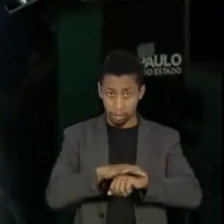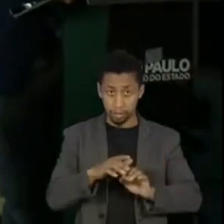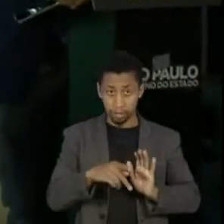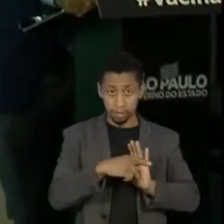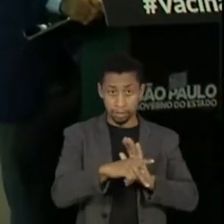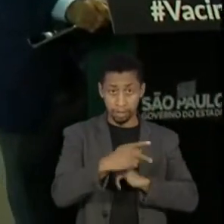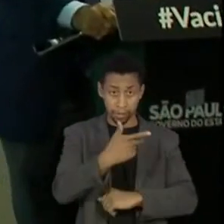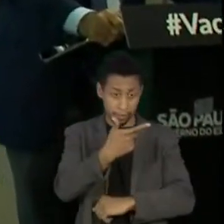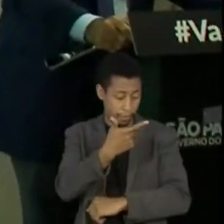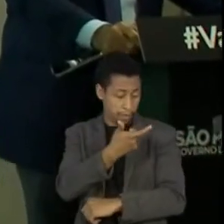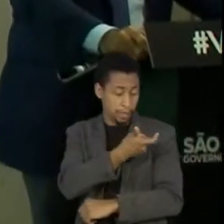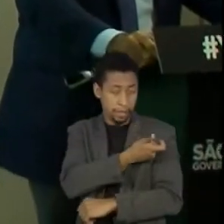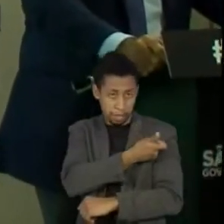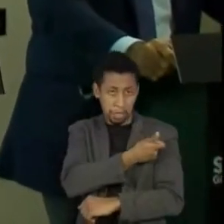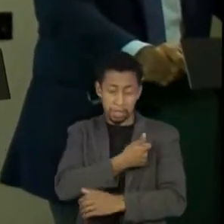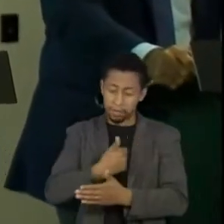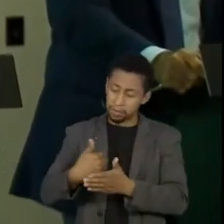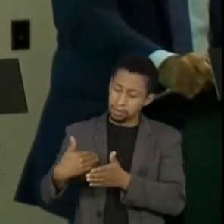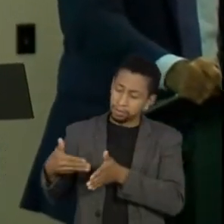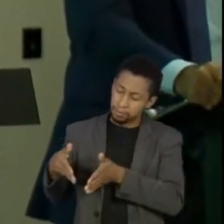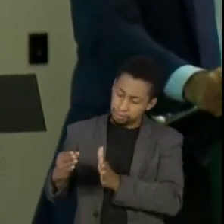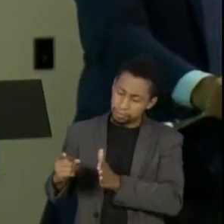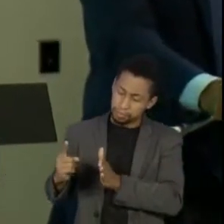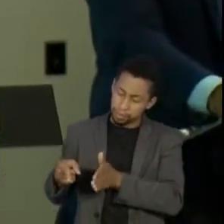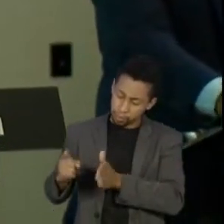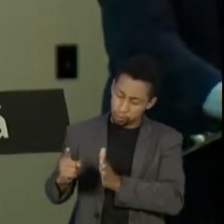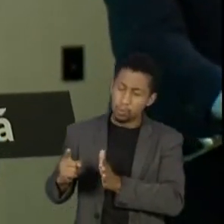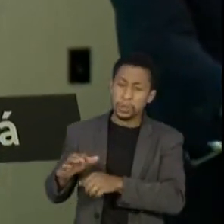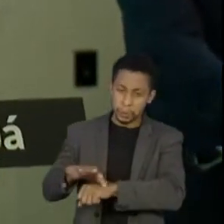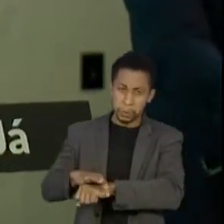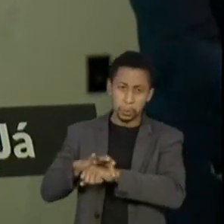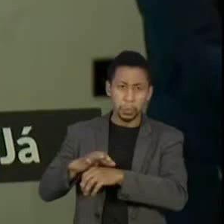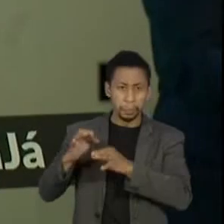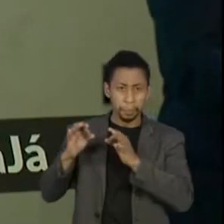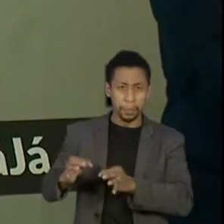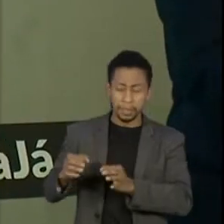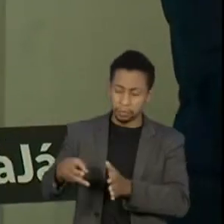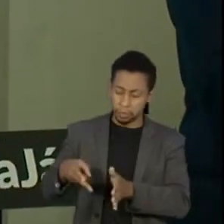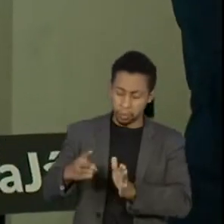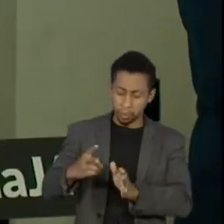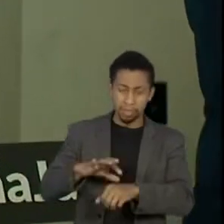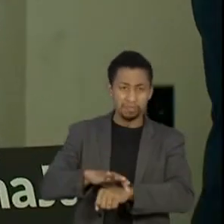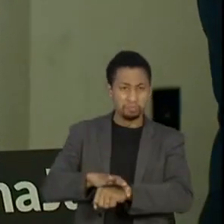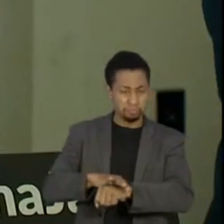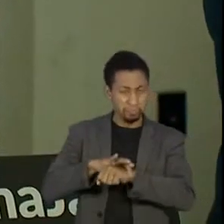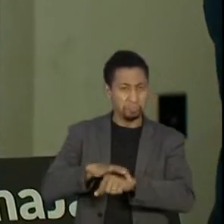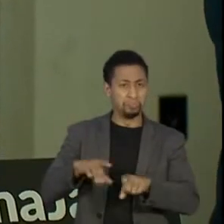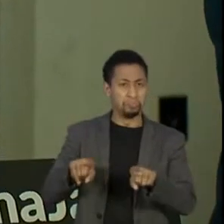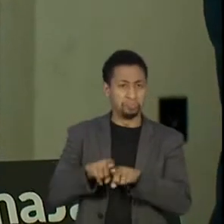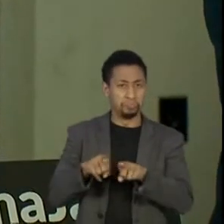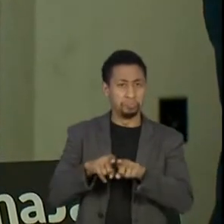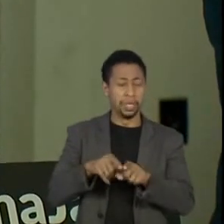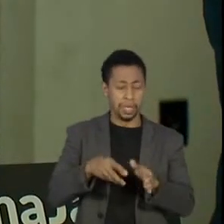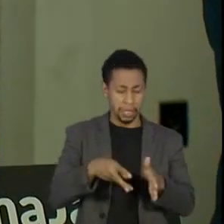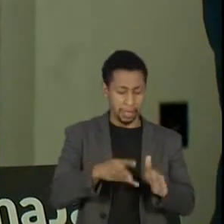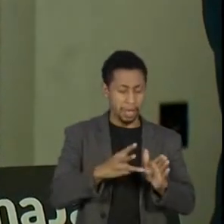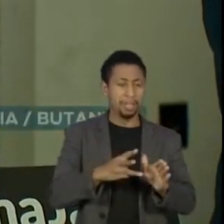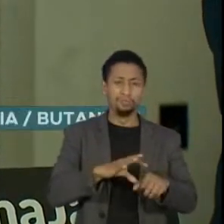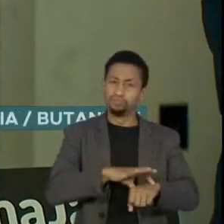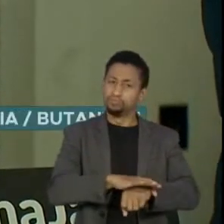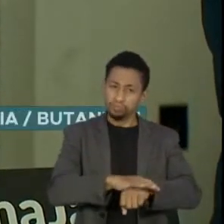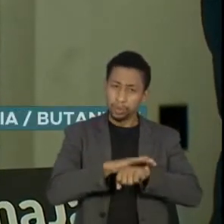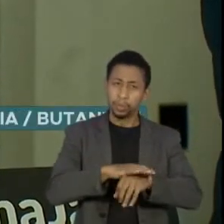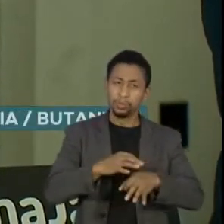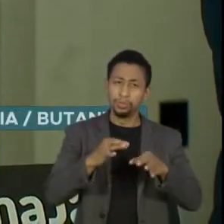desde o início do estudo, o que faz com que também tenhamos uma importante informação que esse perfil não